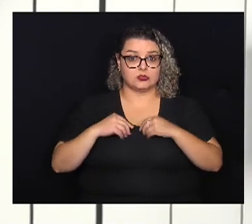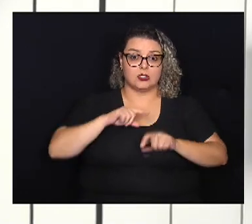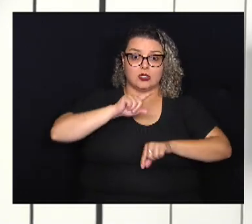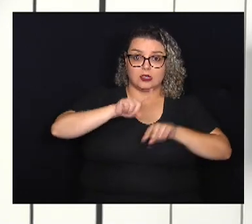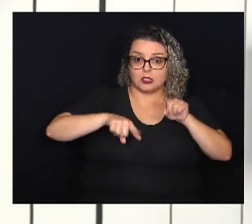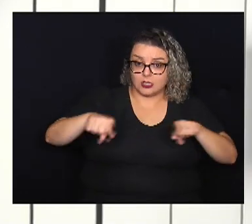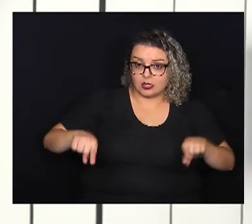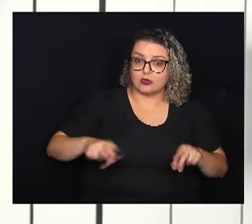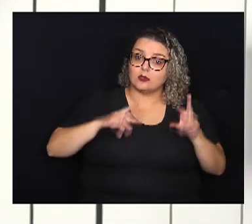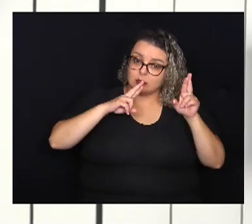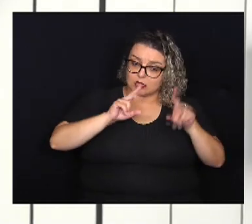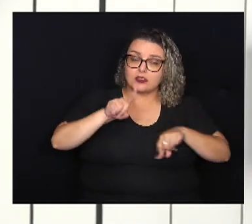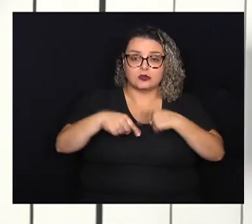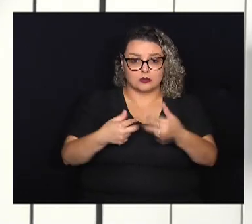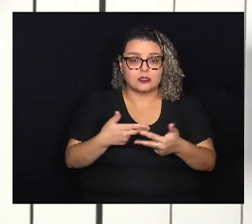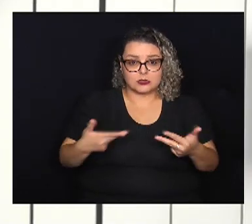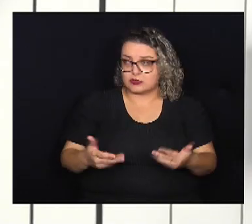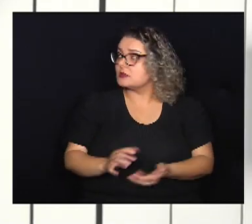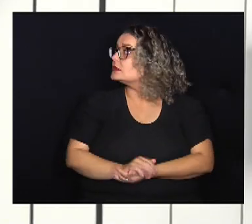do sono, entre outros.